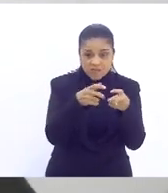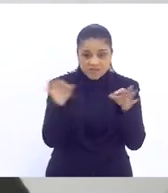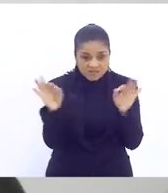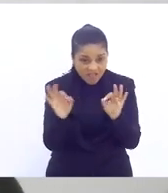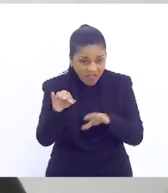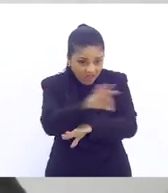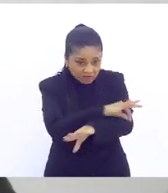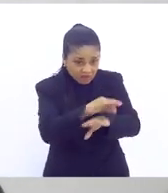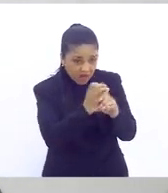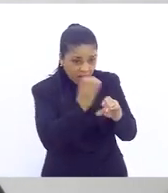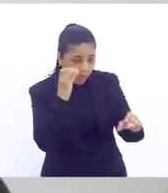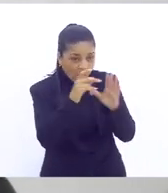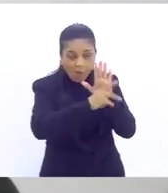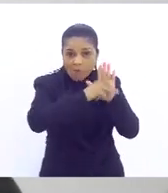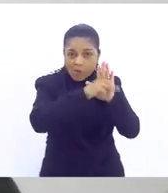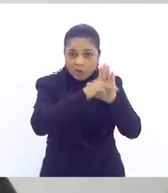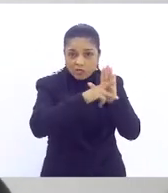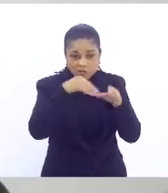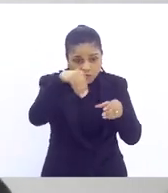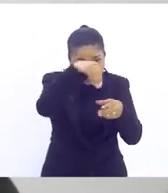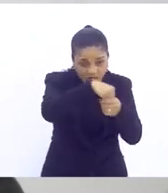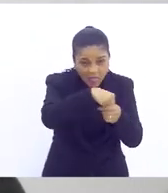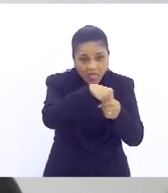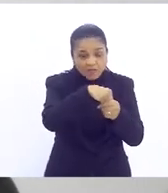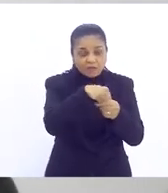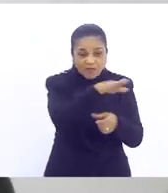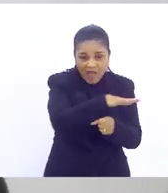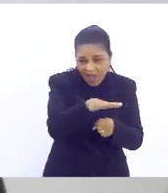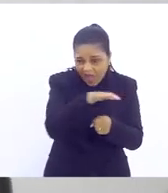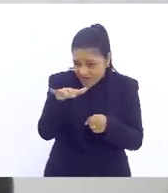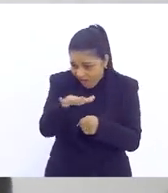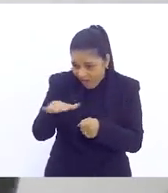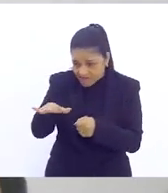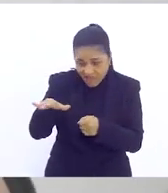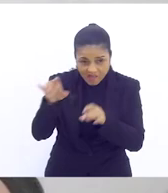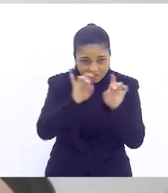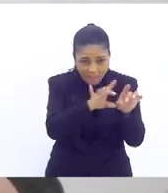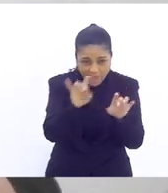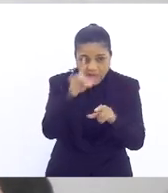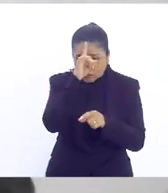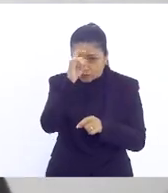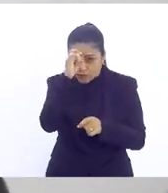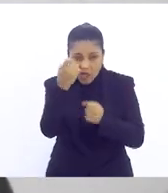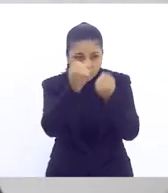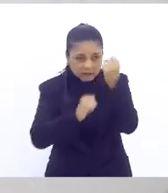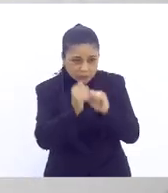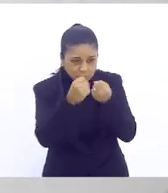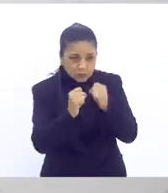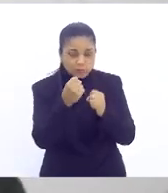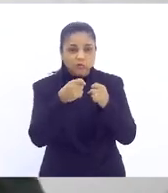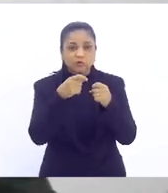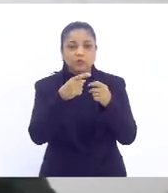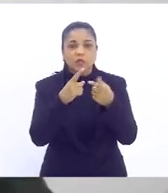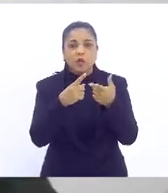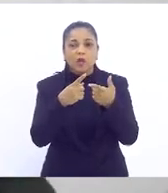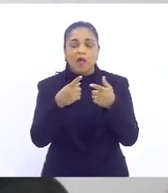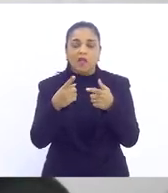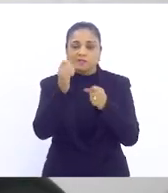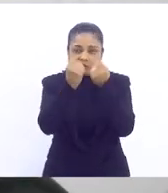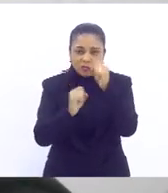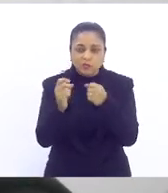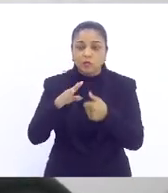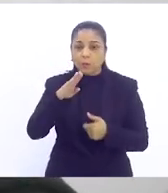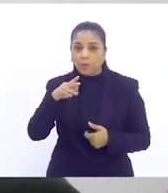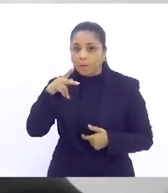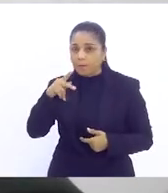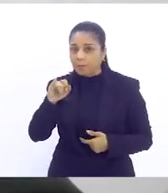sem os projetos estarem dentro do que tem que ser as indústrias os hospitais as indústrias que fazem parte do PIB do Estado enfim